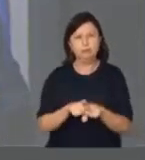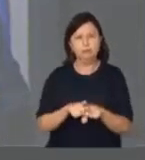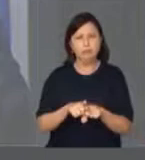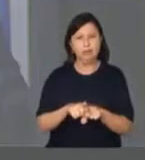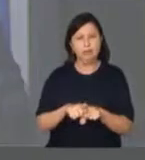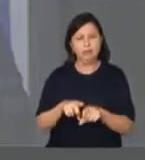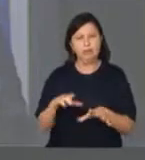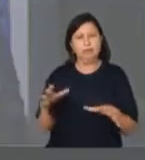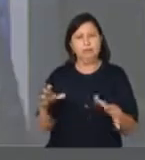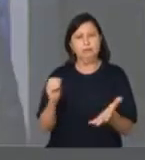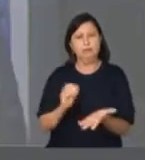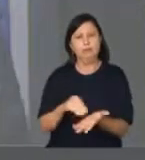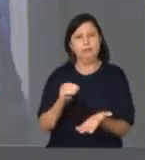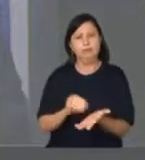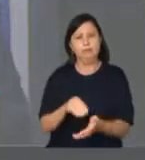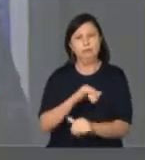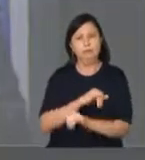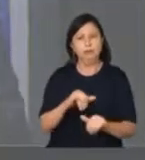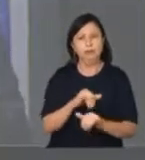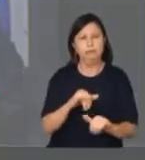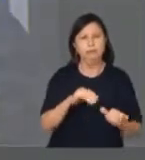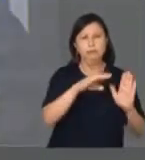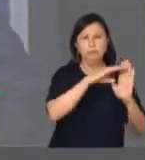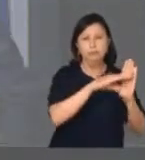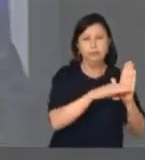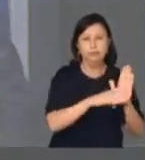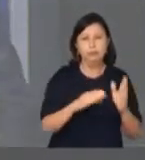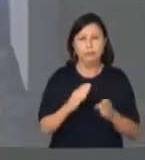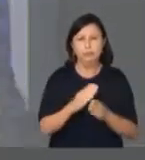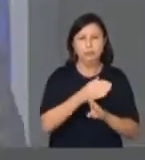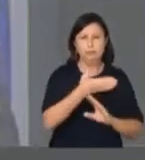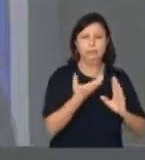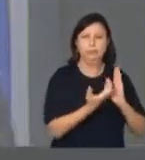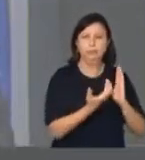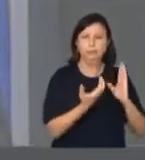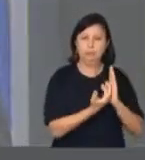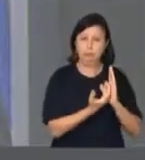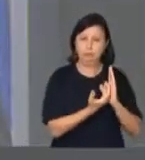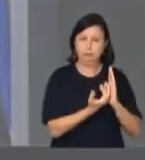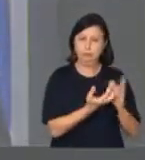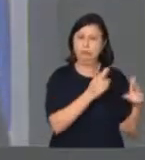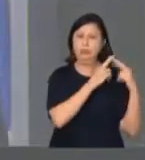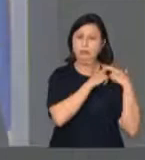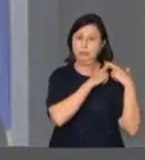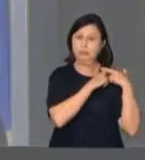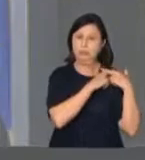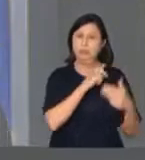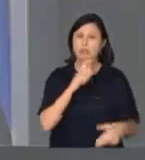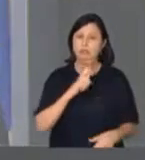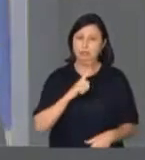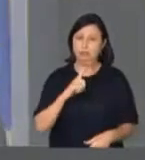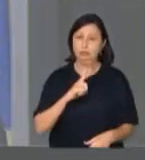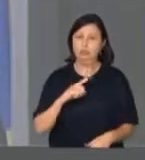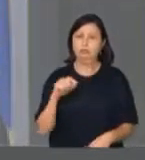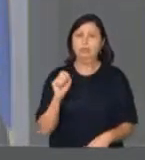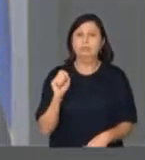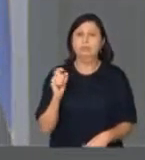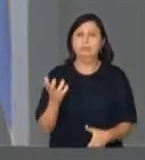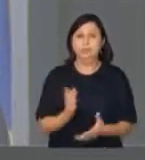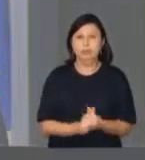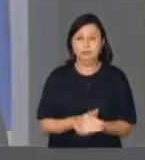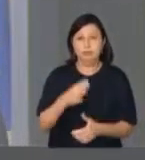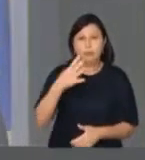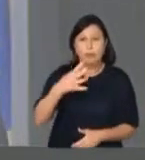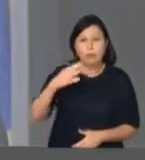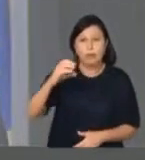relatar que este mesmo programa, aprovado nesta casa, foi responsável por quase